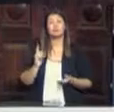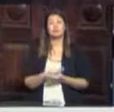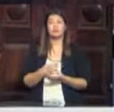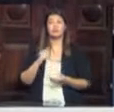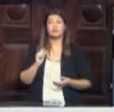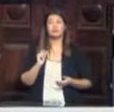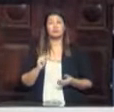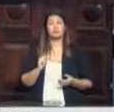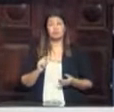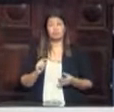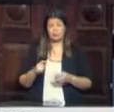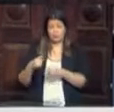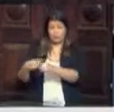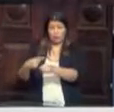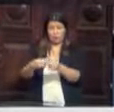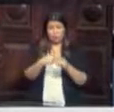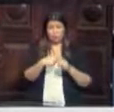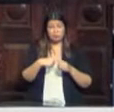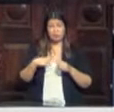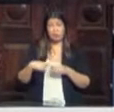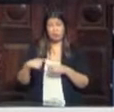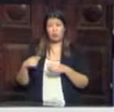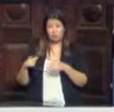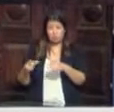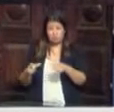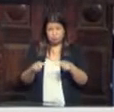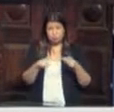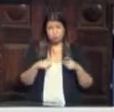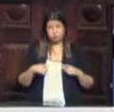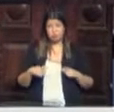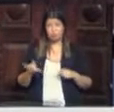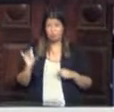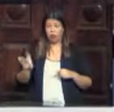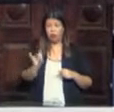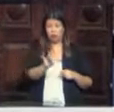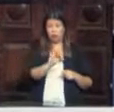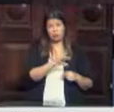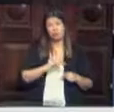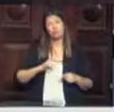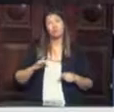E aí o que que acontece? A empresa simplesmente está fazendo